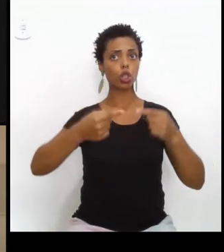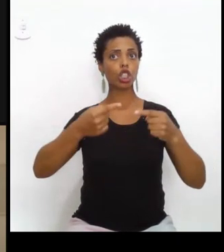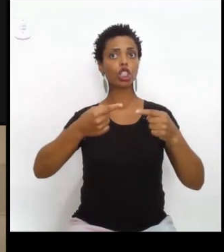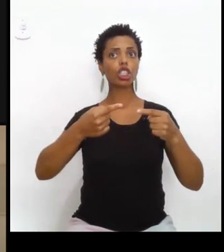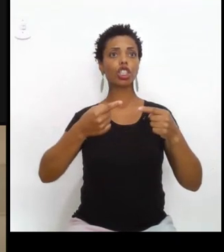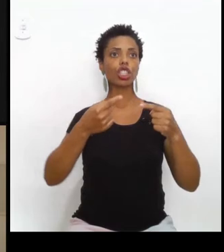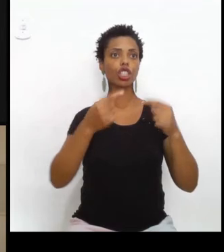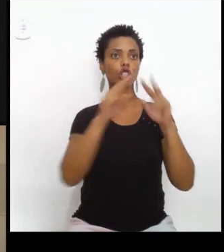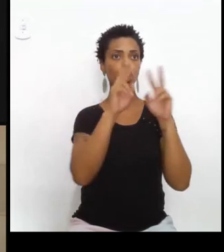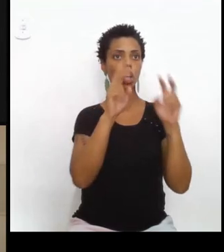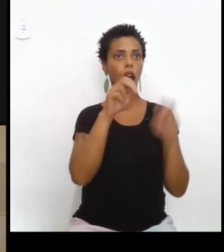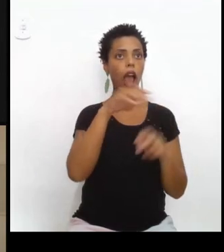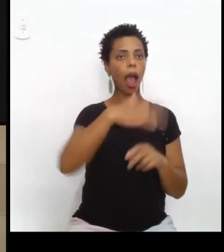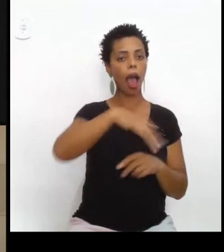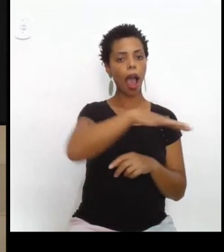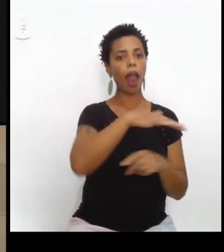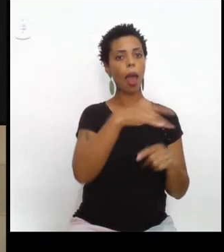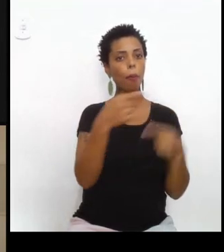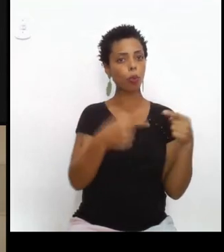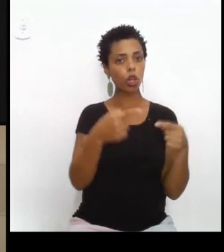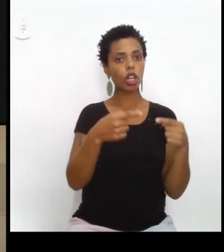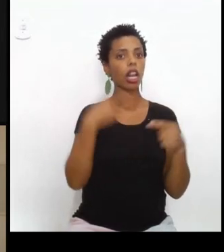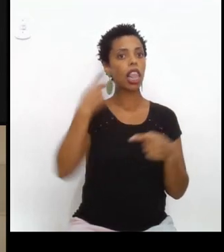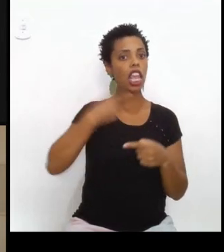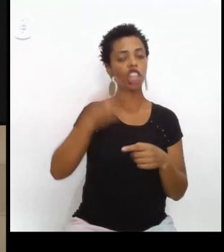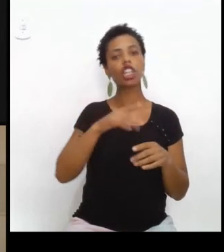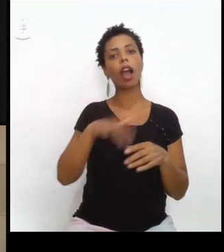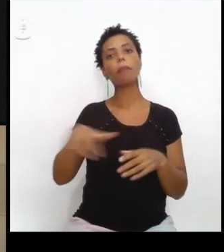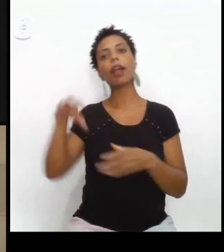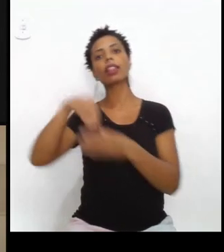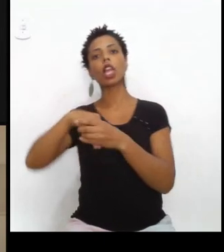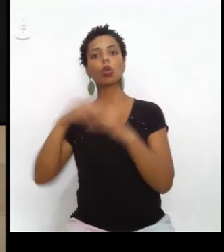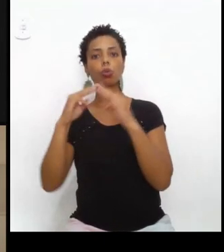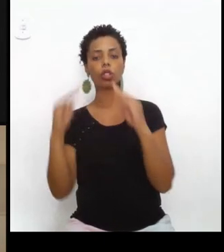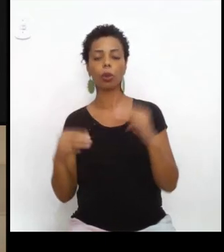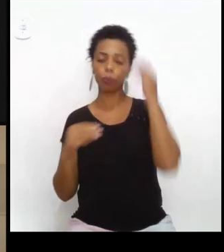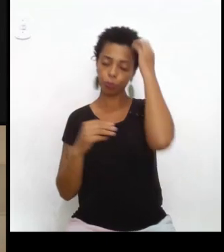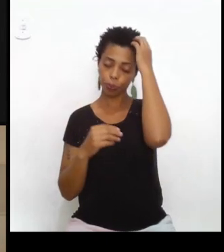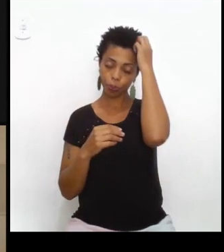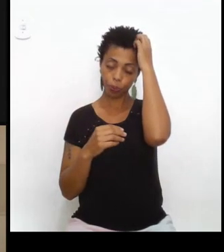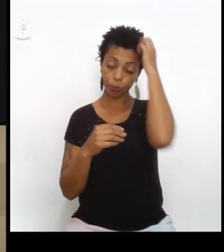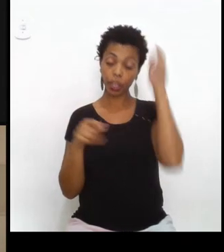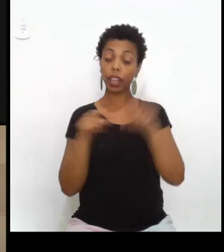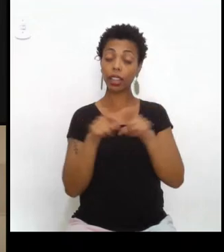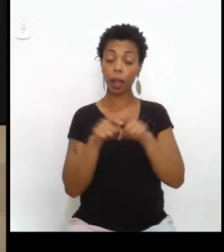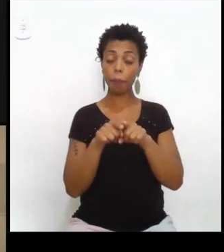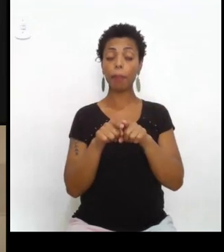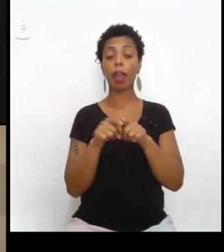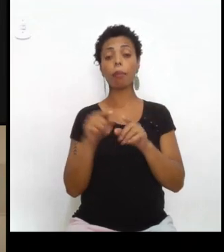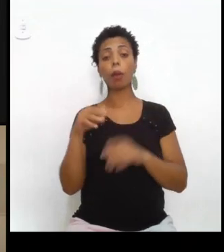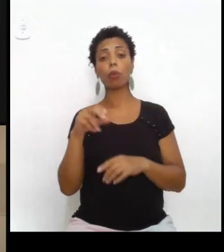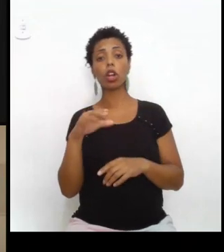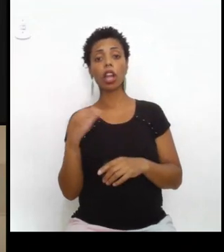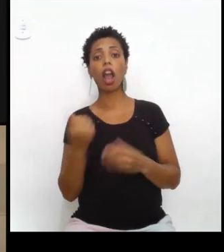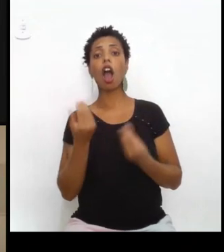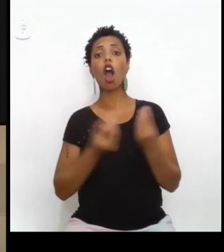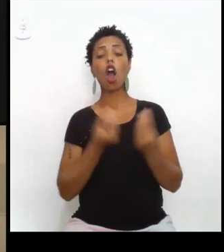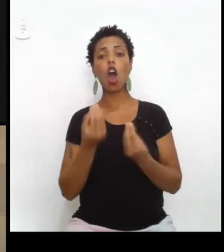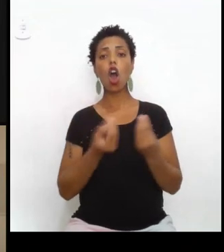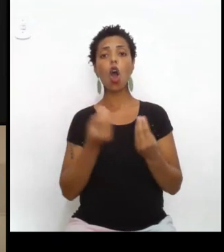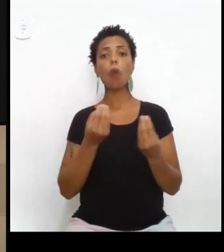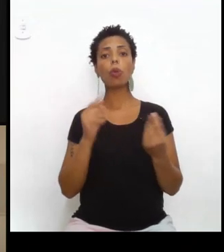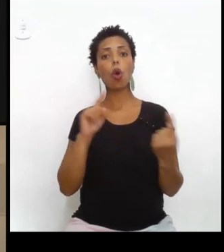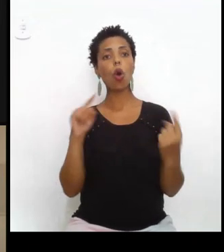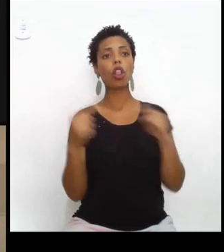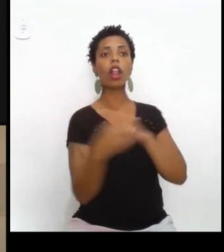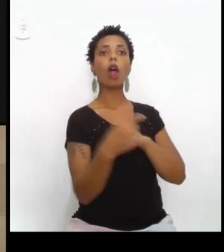ainda para Mônica e como na contramão as questões abordadas no diesel podem refletir as questões políticas legislativas